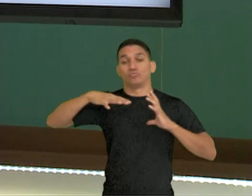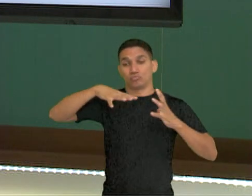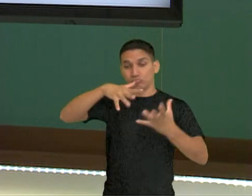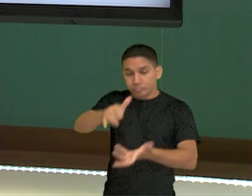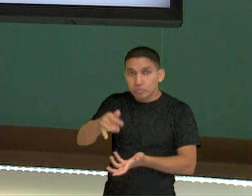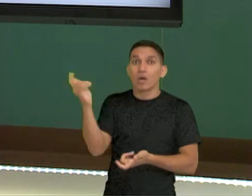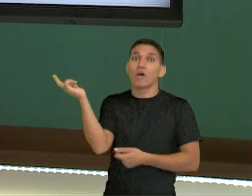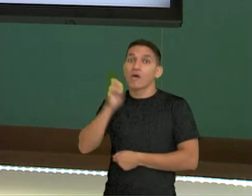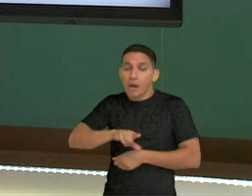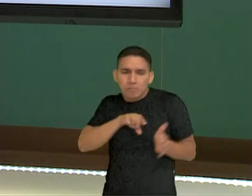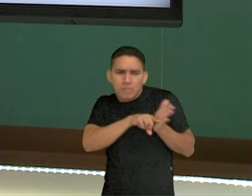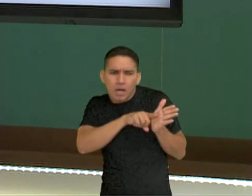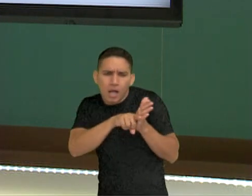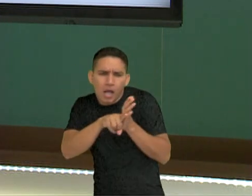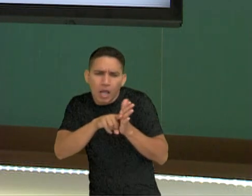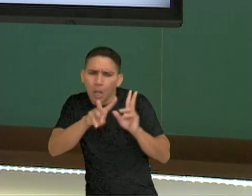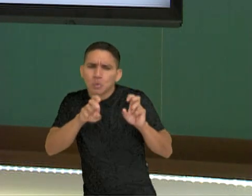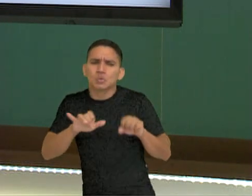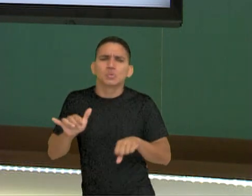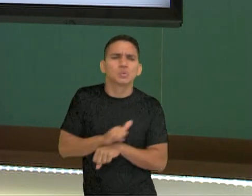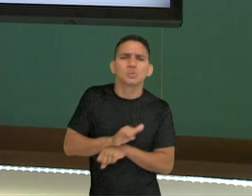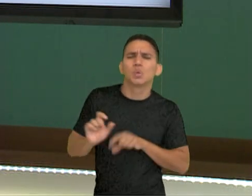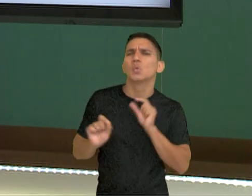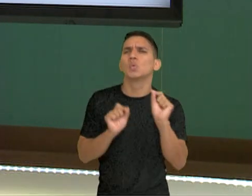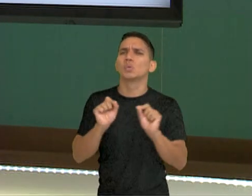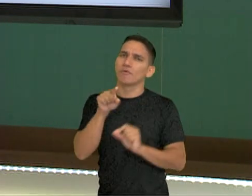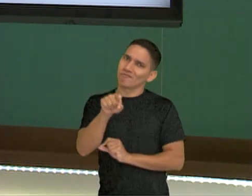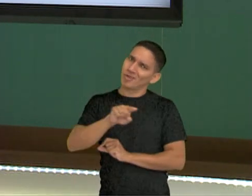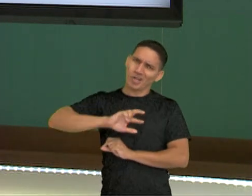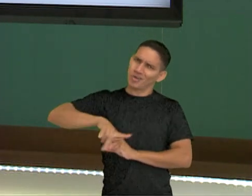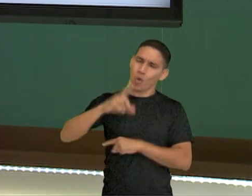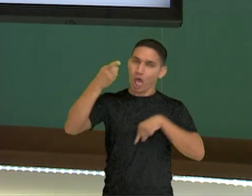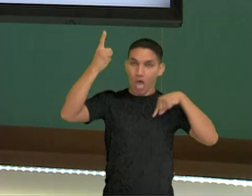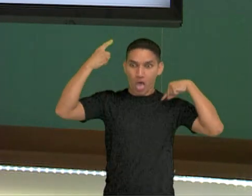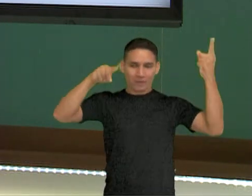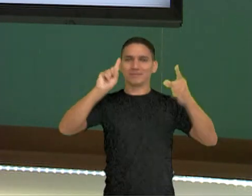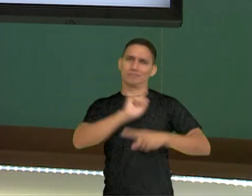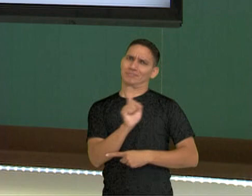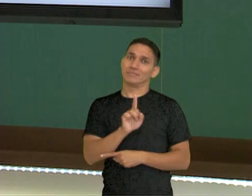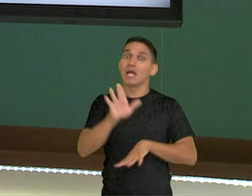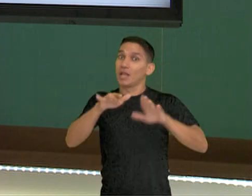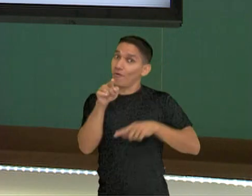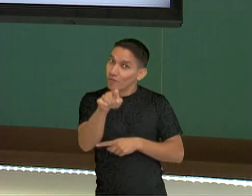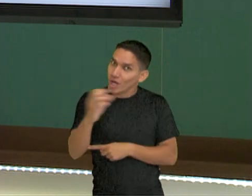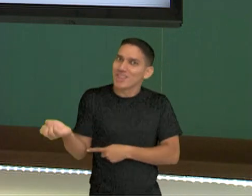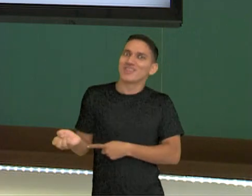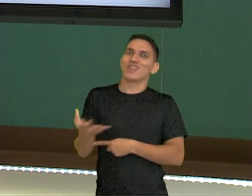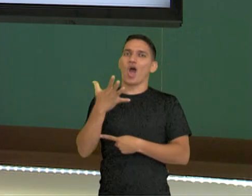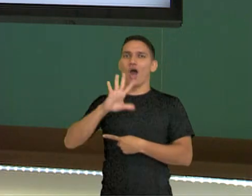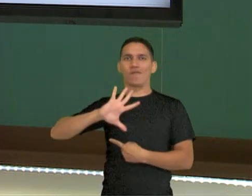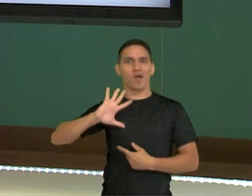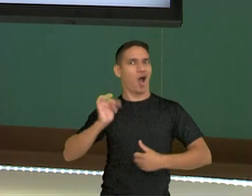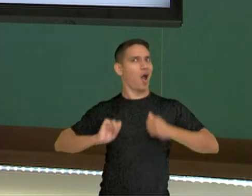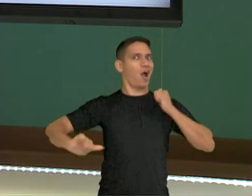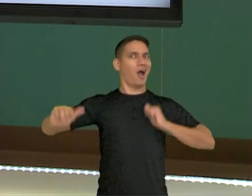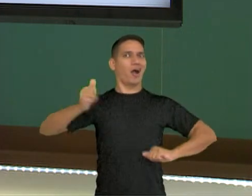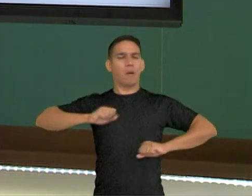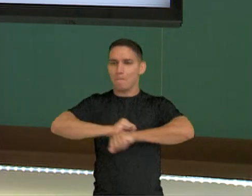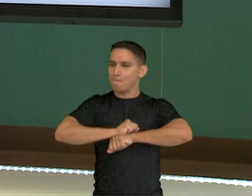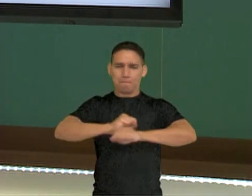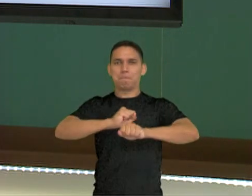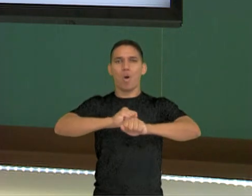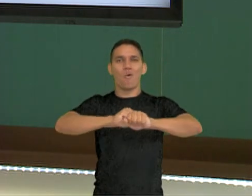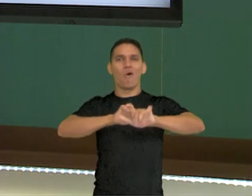inteiro que possível que pesquisa essas possibilidades então você não tá sendo louco não quem sabe você não é um novo artista que vai